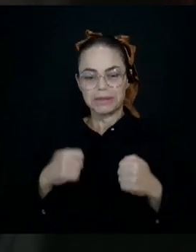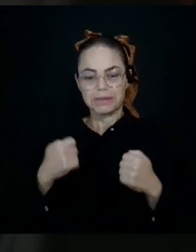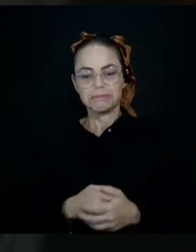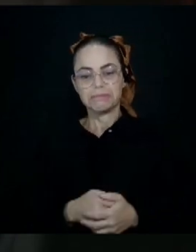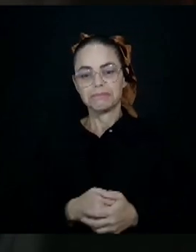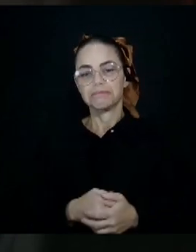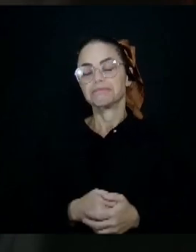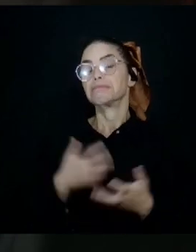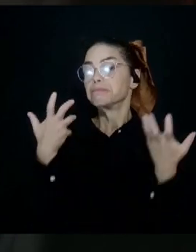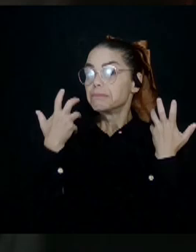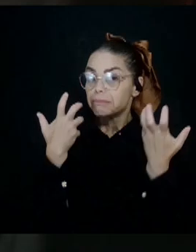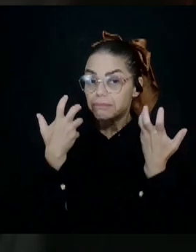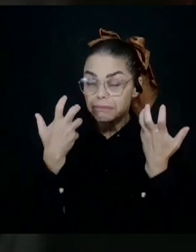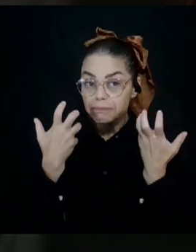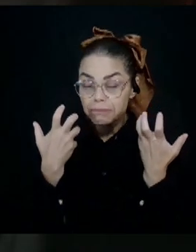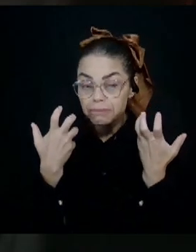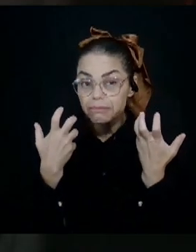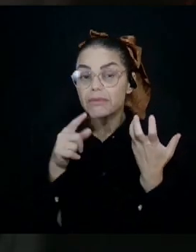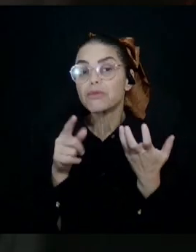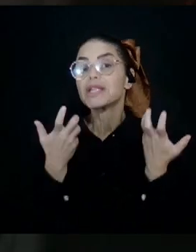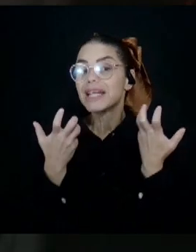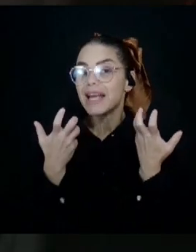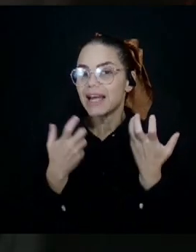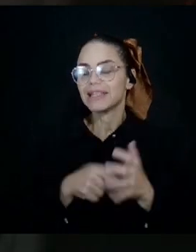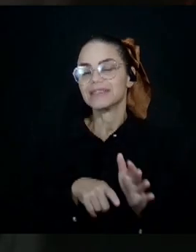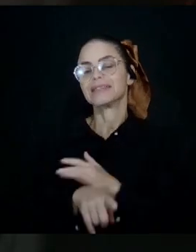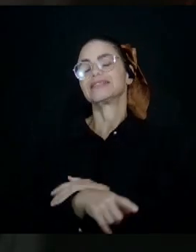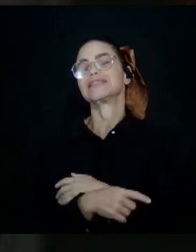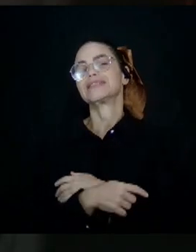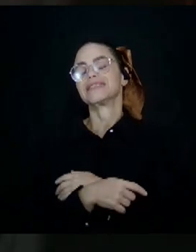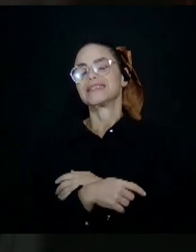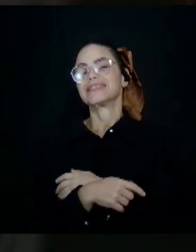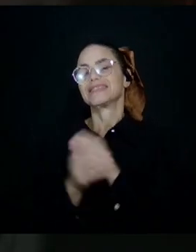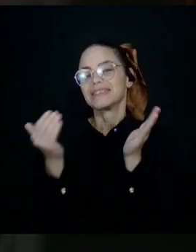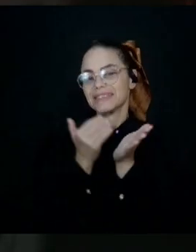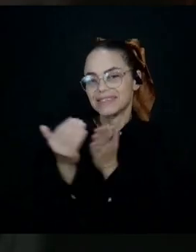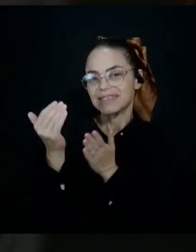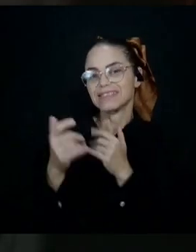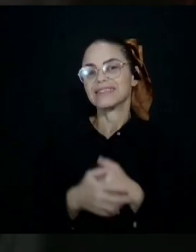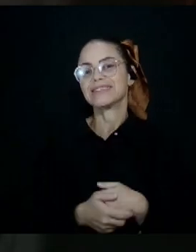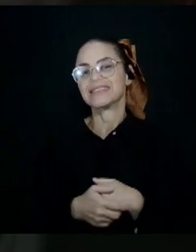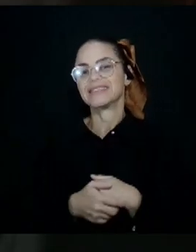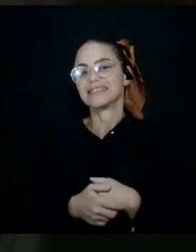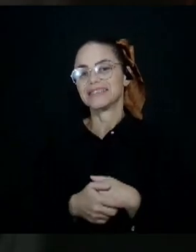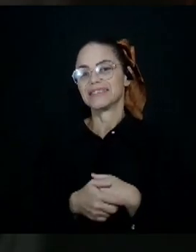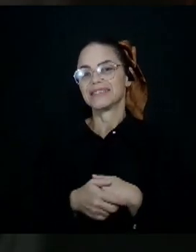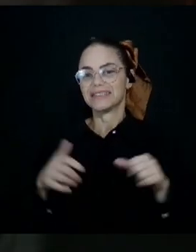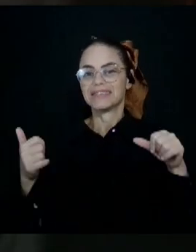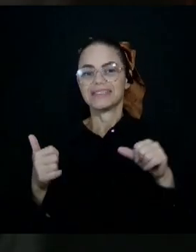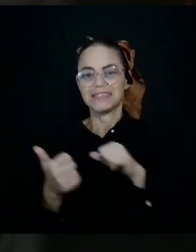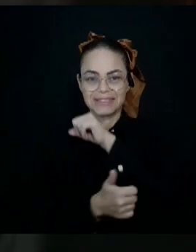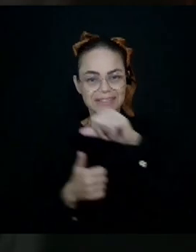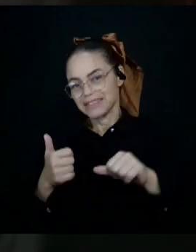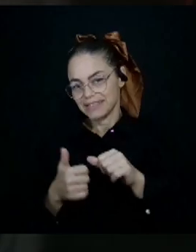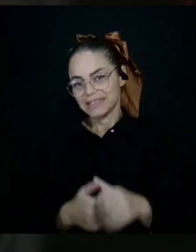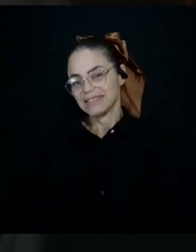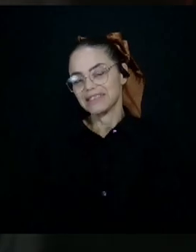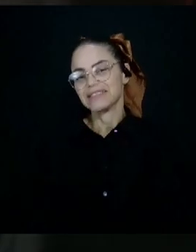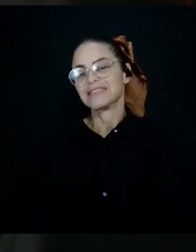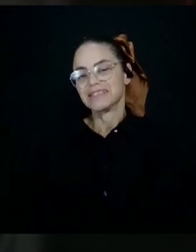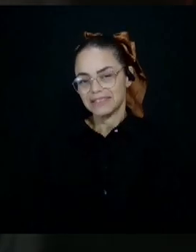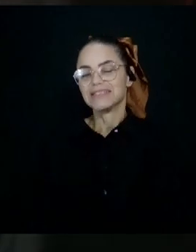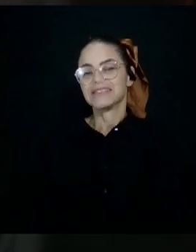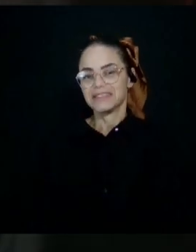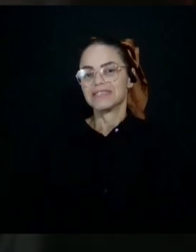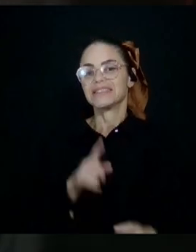ser, né? De repente aí você já começa a virar a chave para poder mudar essa questão aí de rótulos.